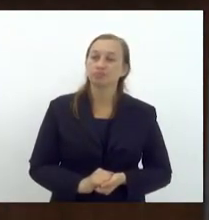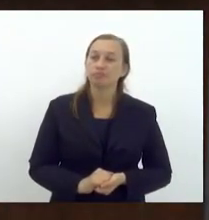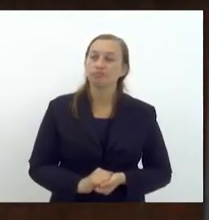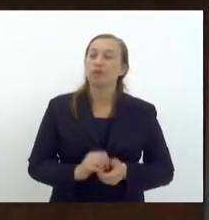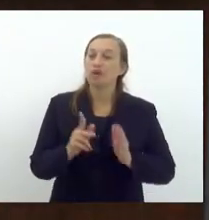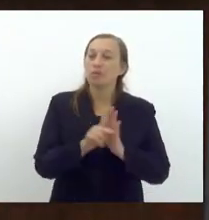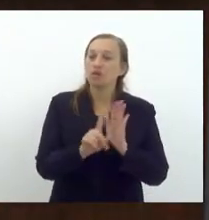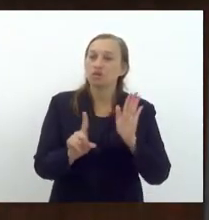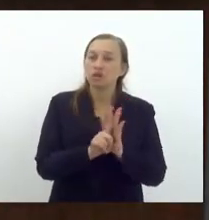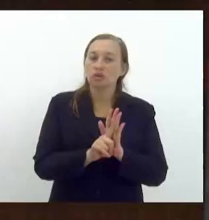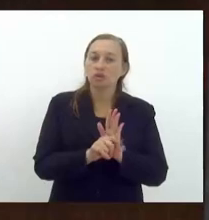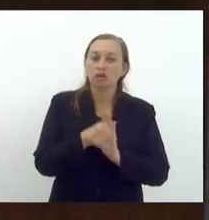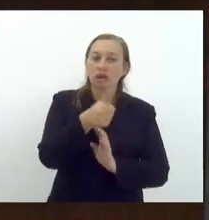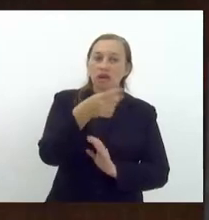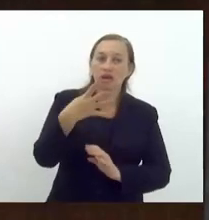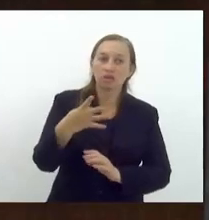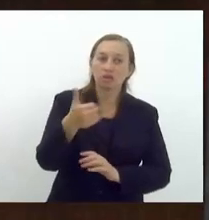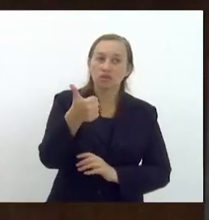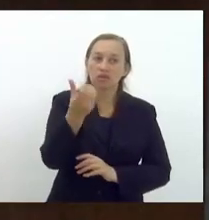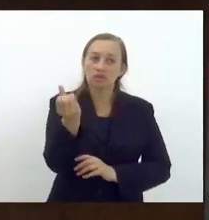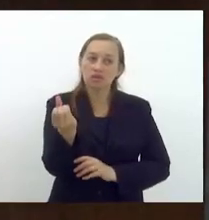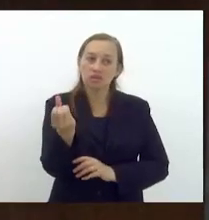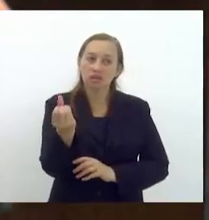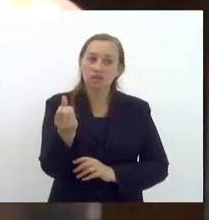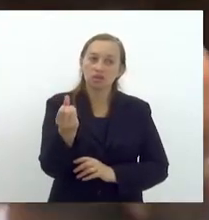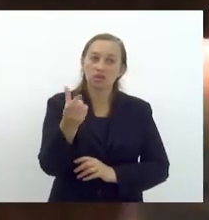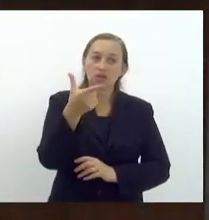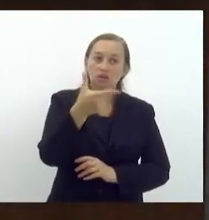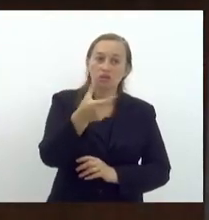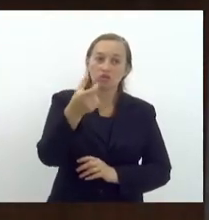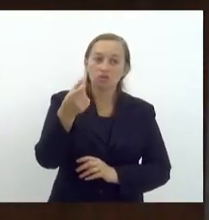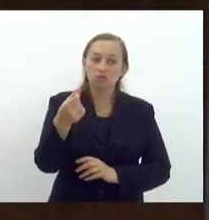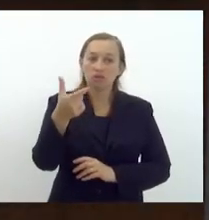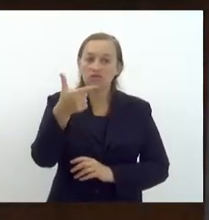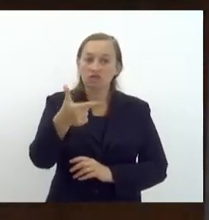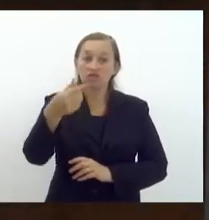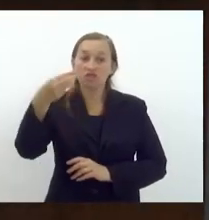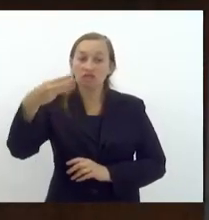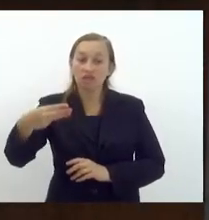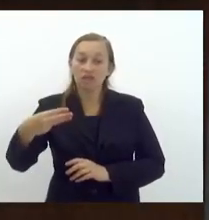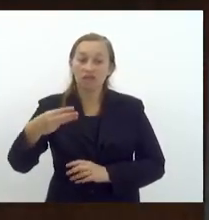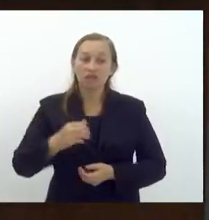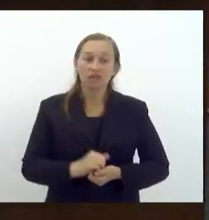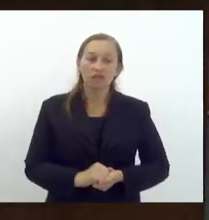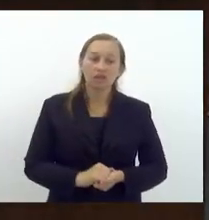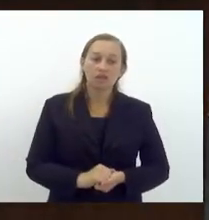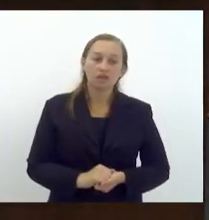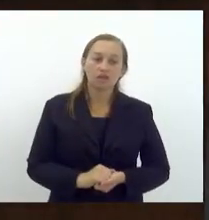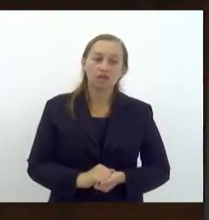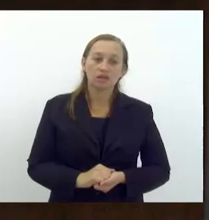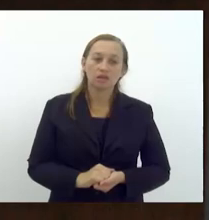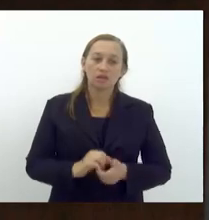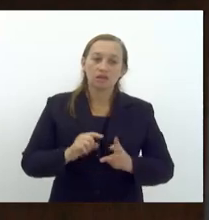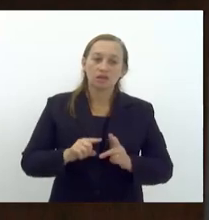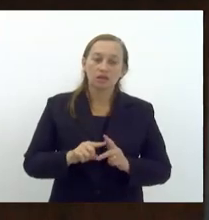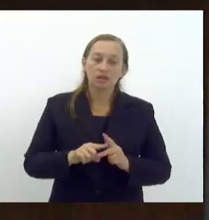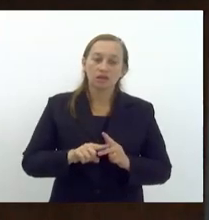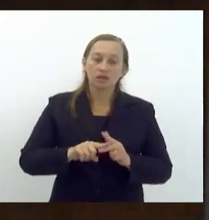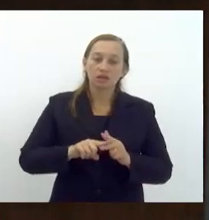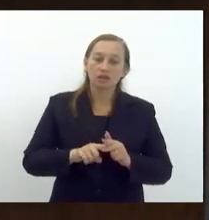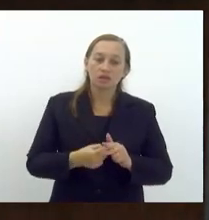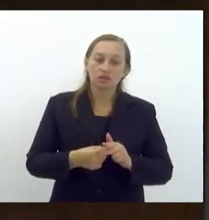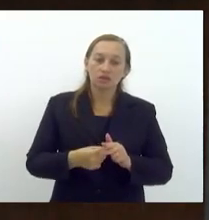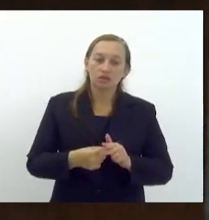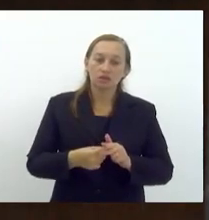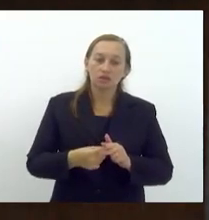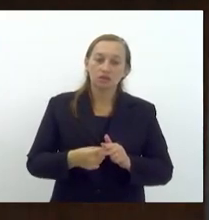o projeto de lei número 1416 de 2023 que trata da alteração da lei 6979 de